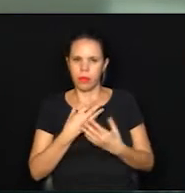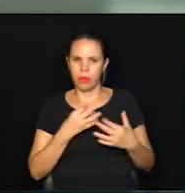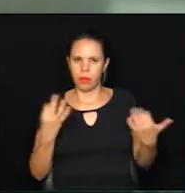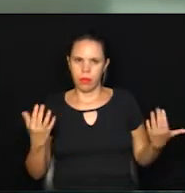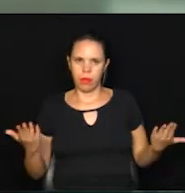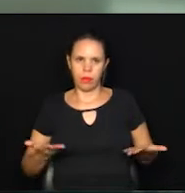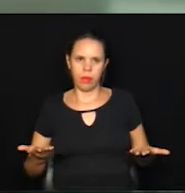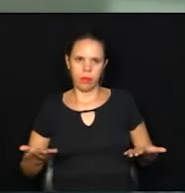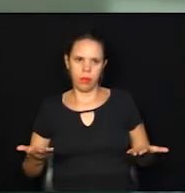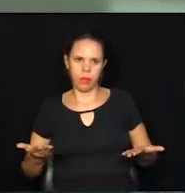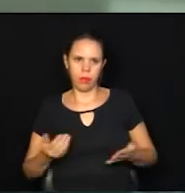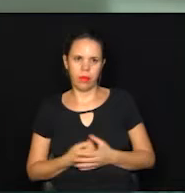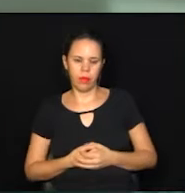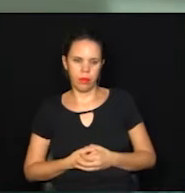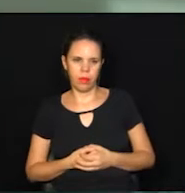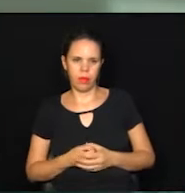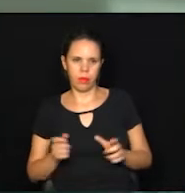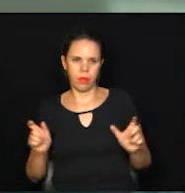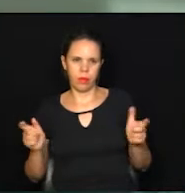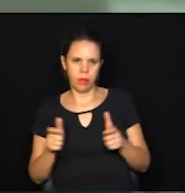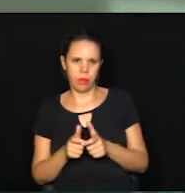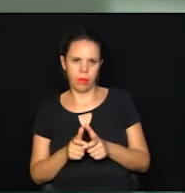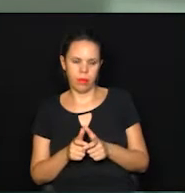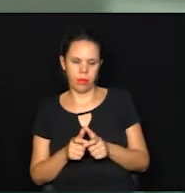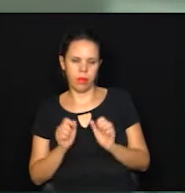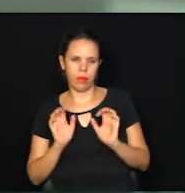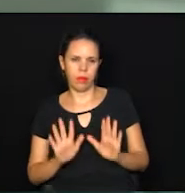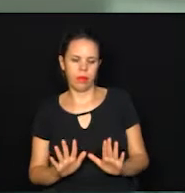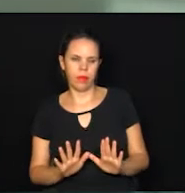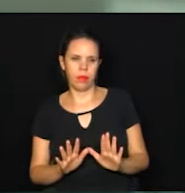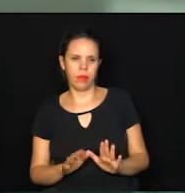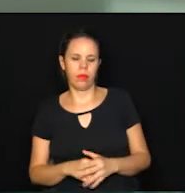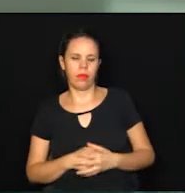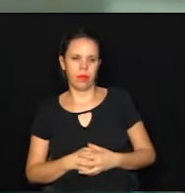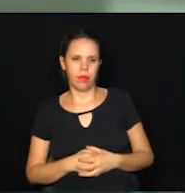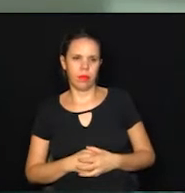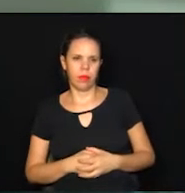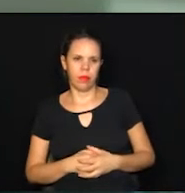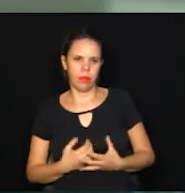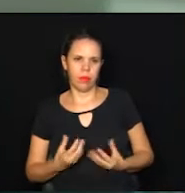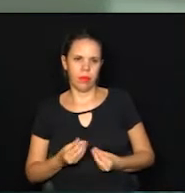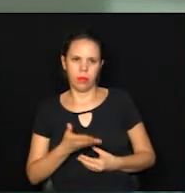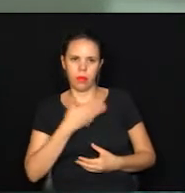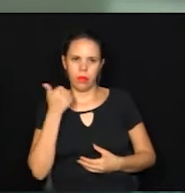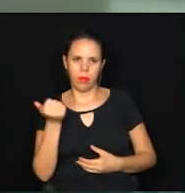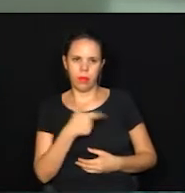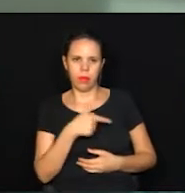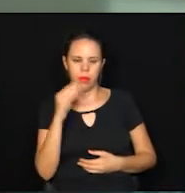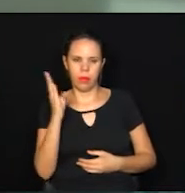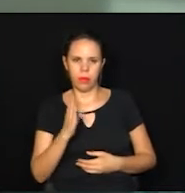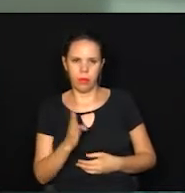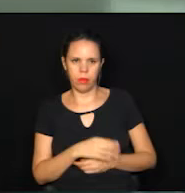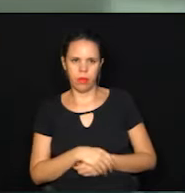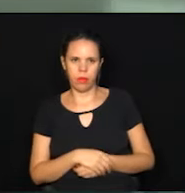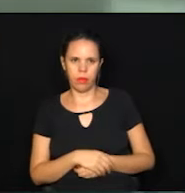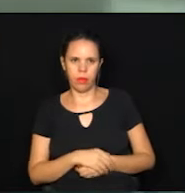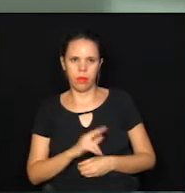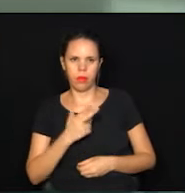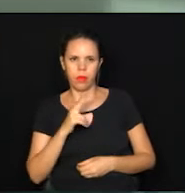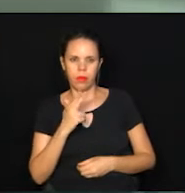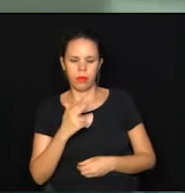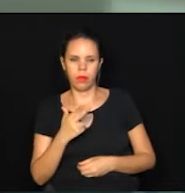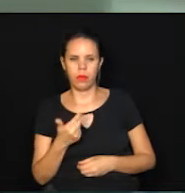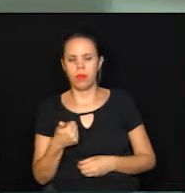agora deu uma queda, mas proporcionalmente muito melhor que o Brasil. O Uruguai iniciou